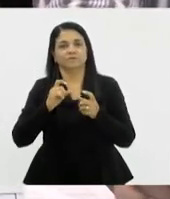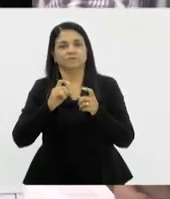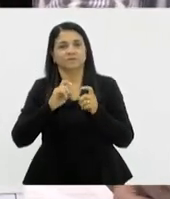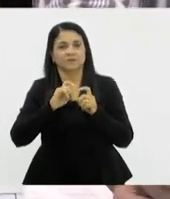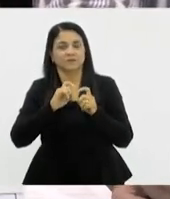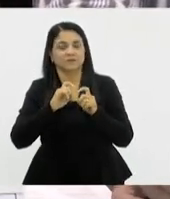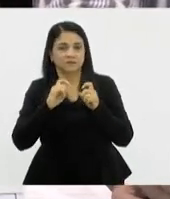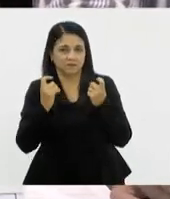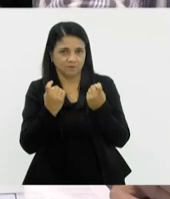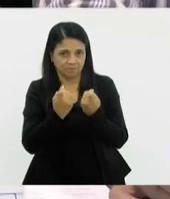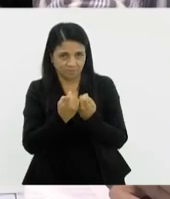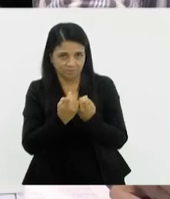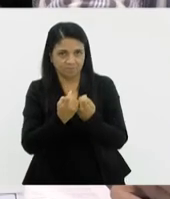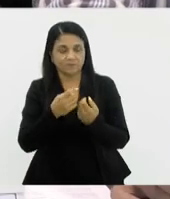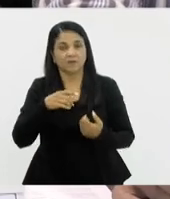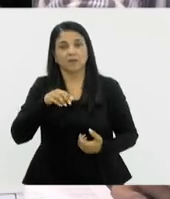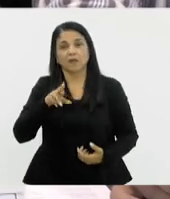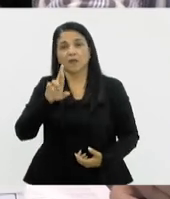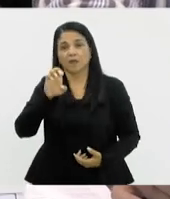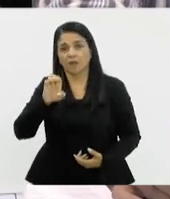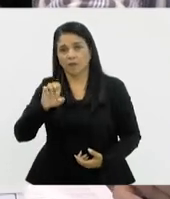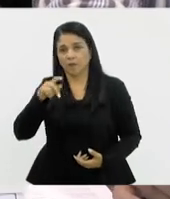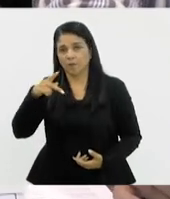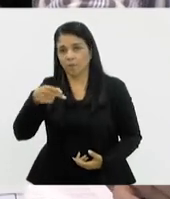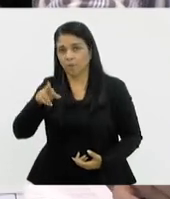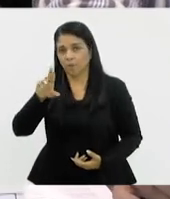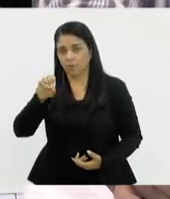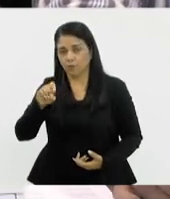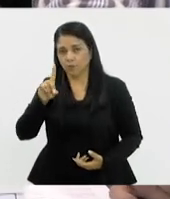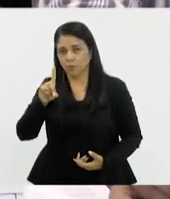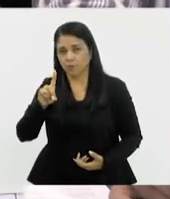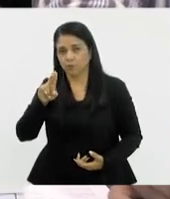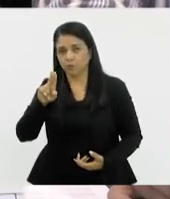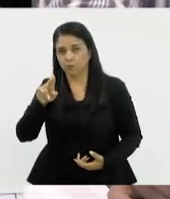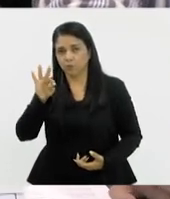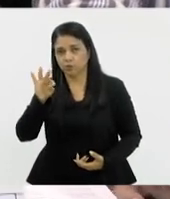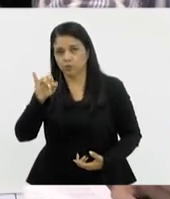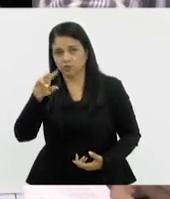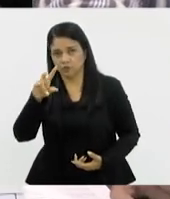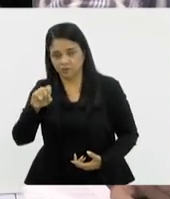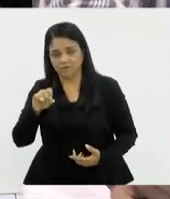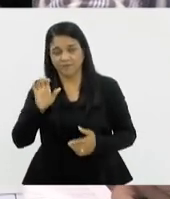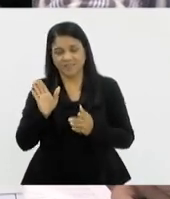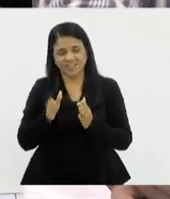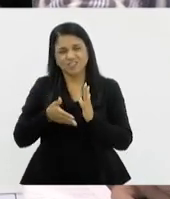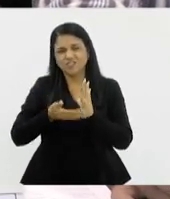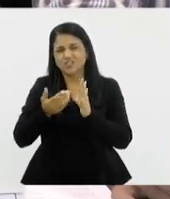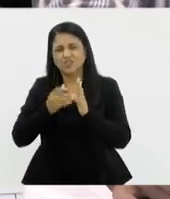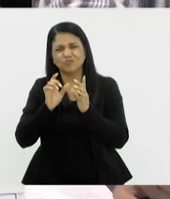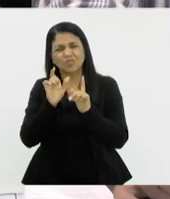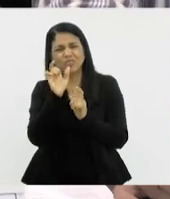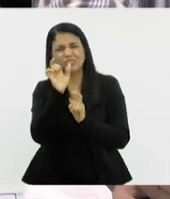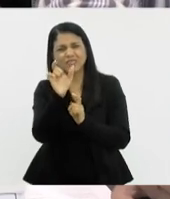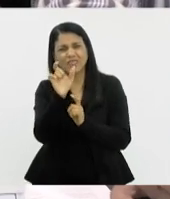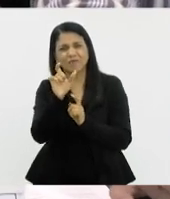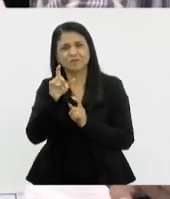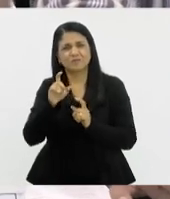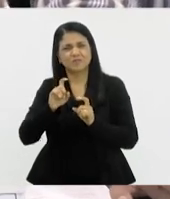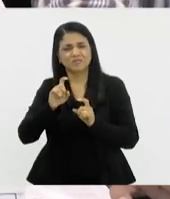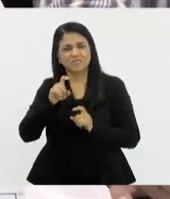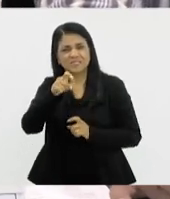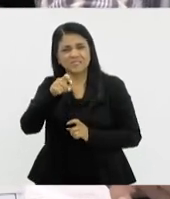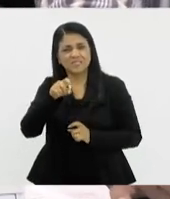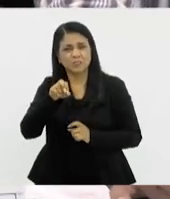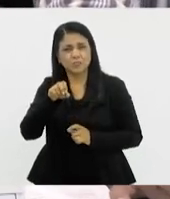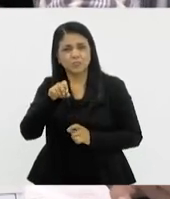que tira constrangimento em relação à questão sexual e fica mais adequado